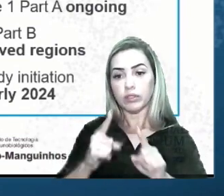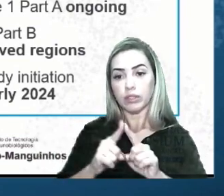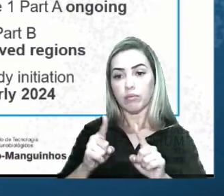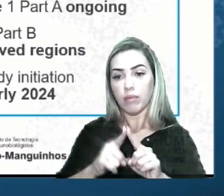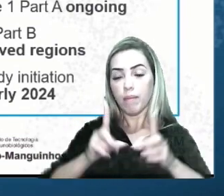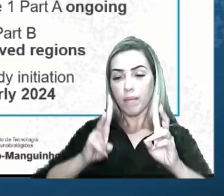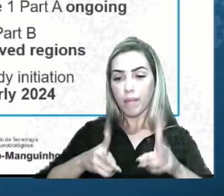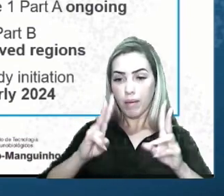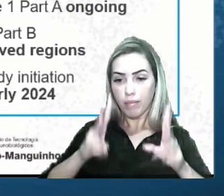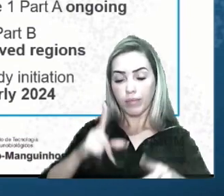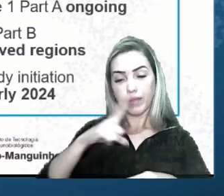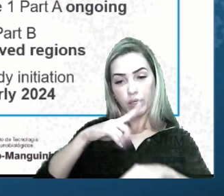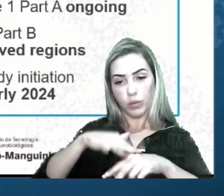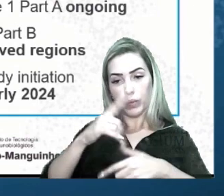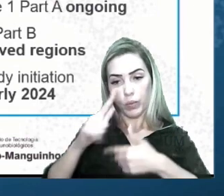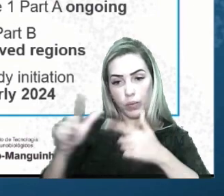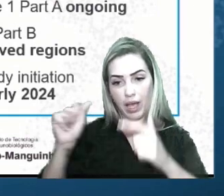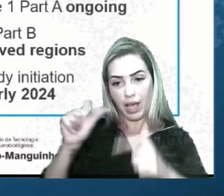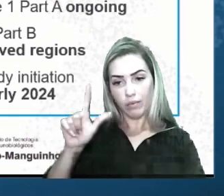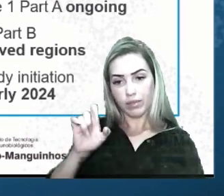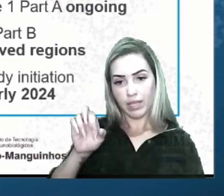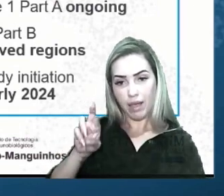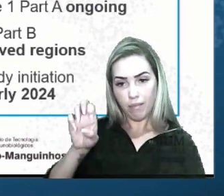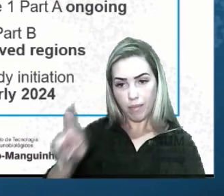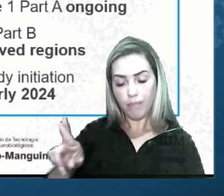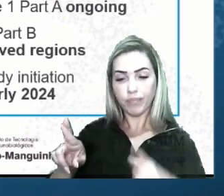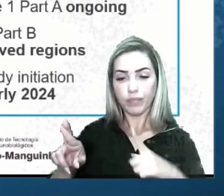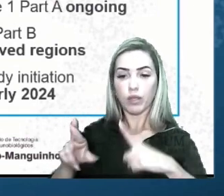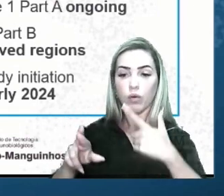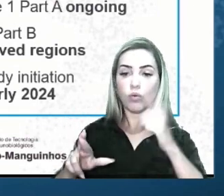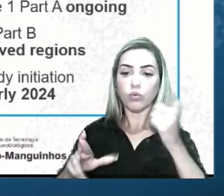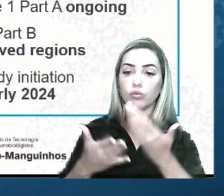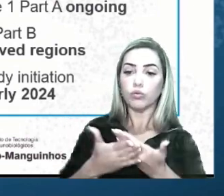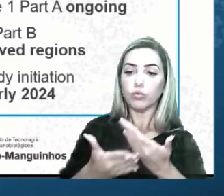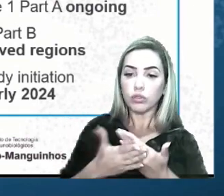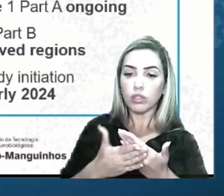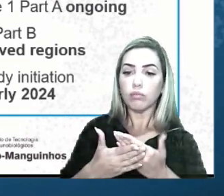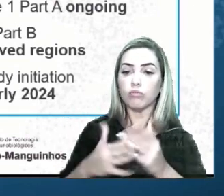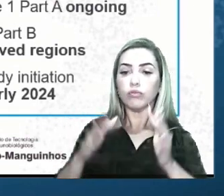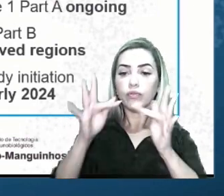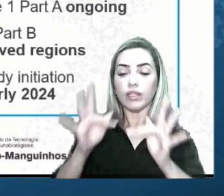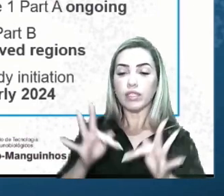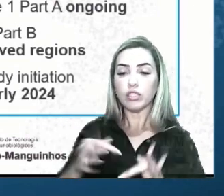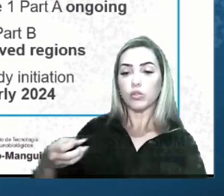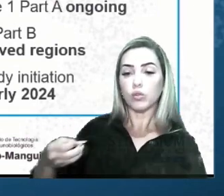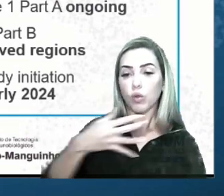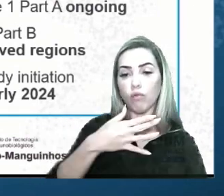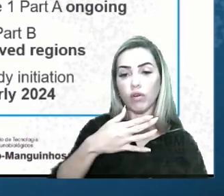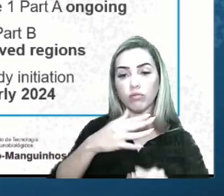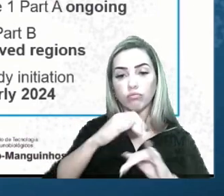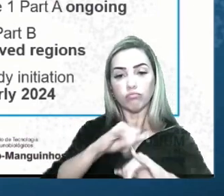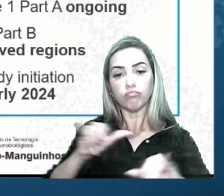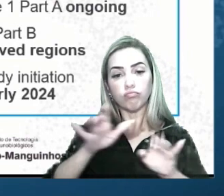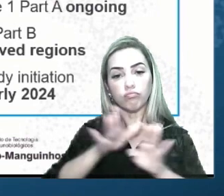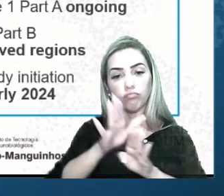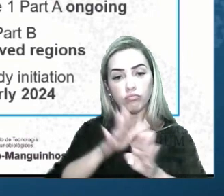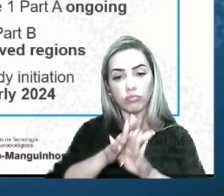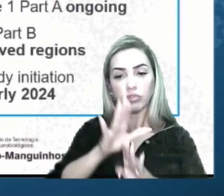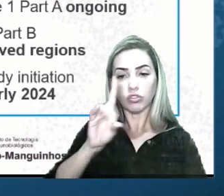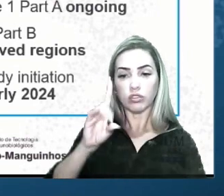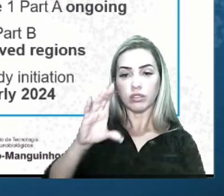da doença de Alzheimer, estamos também estudando com muito entusiasmo novas indicações de CA,